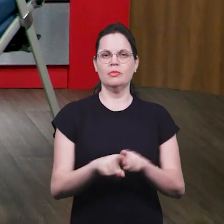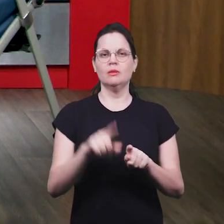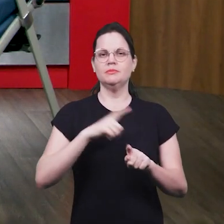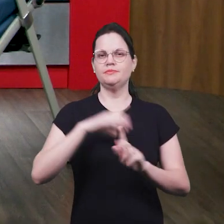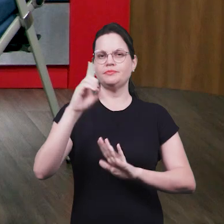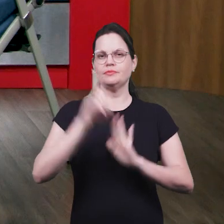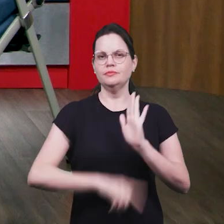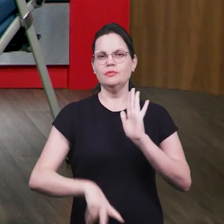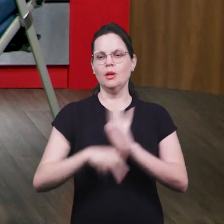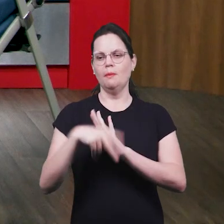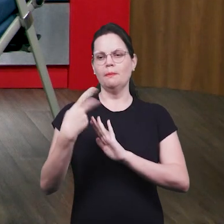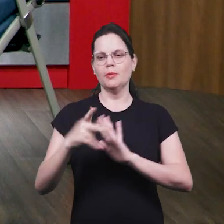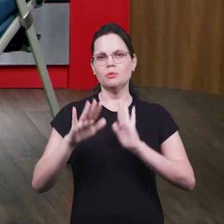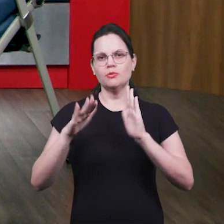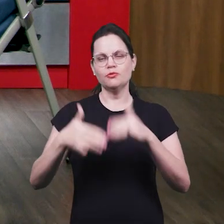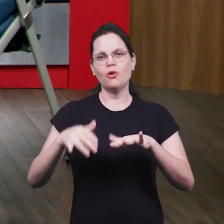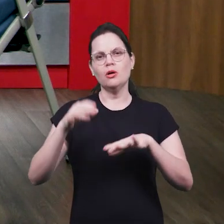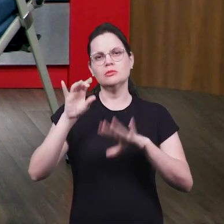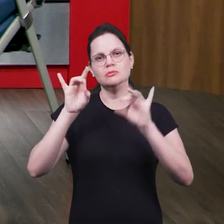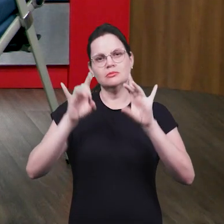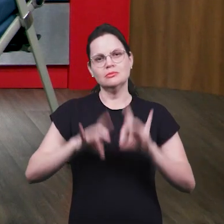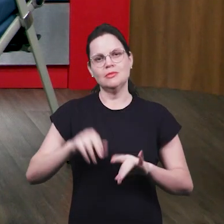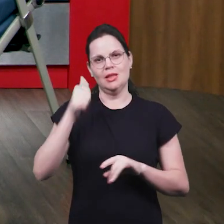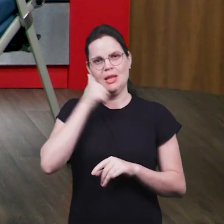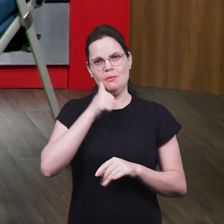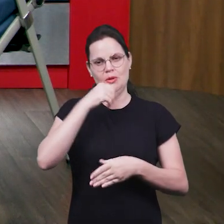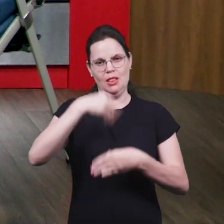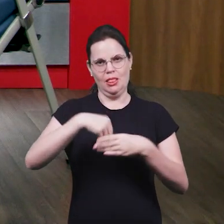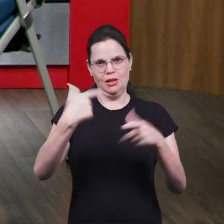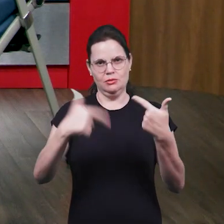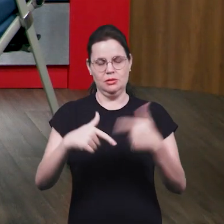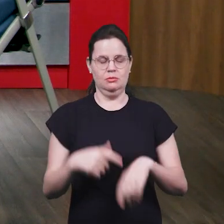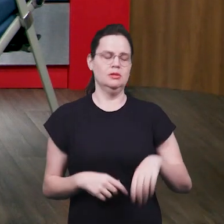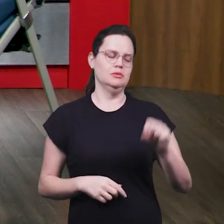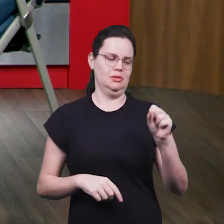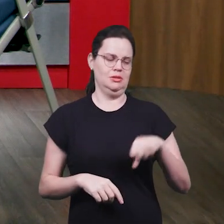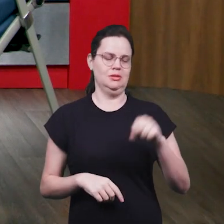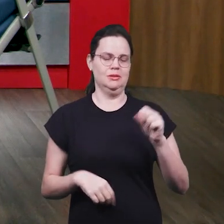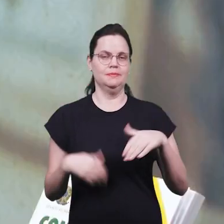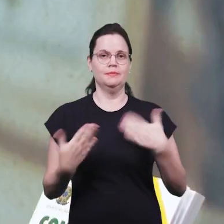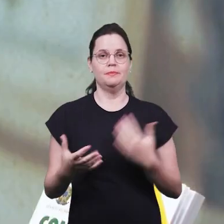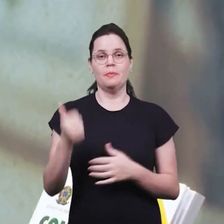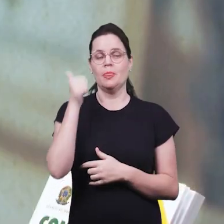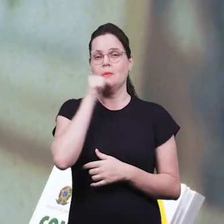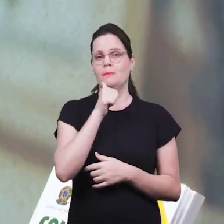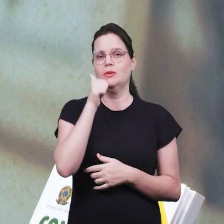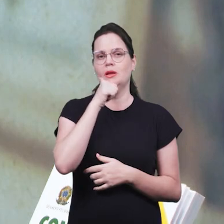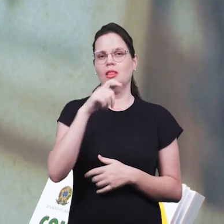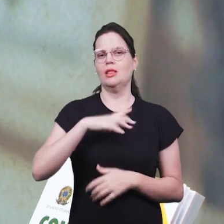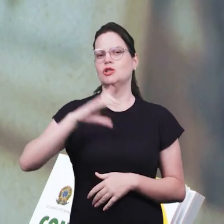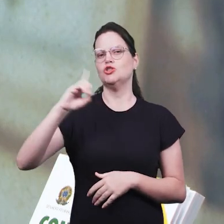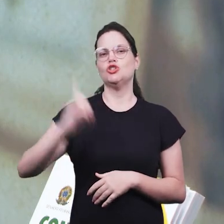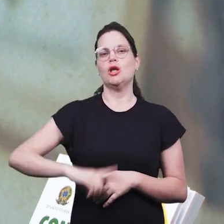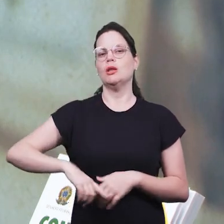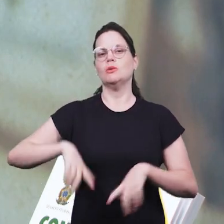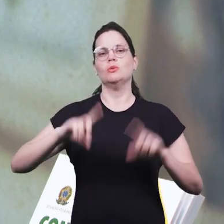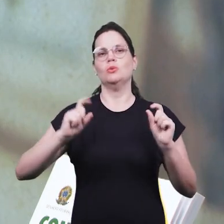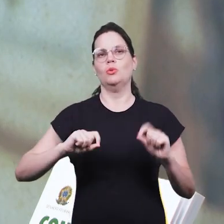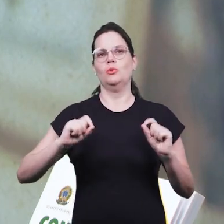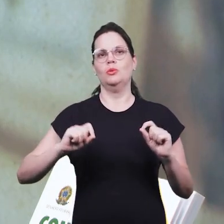das mulheres no trabalho? E quais são esses direitos? Sim, doutor. As mulheres, elas têm o direito